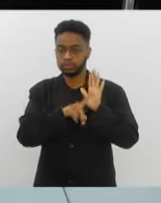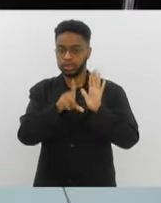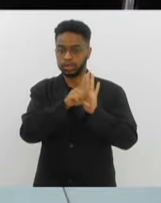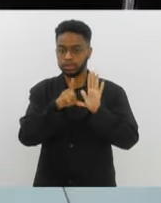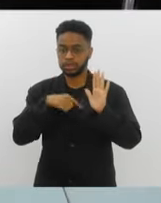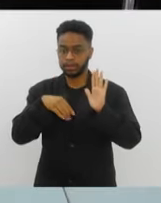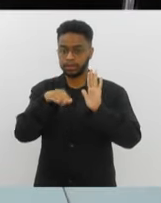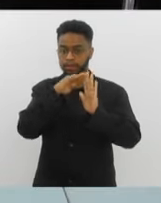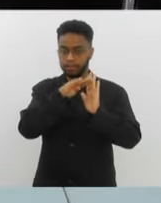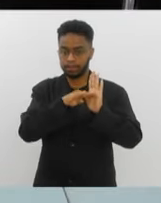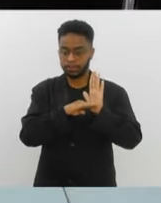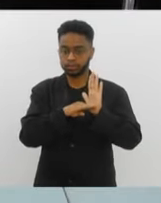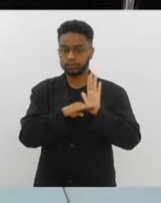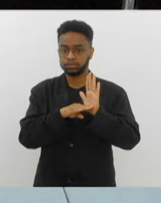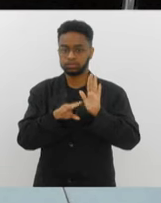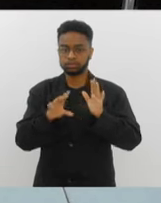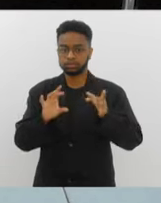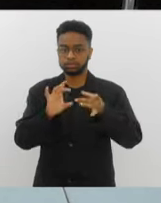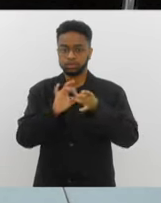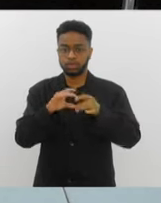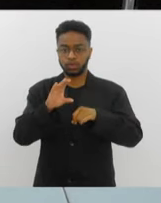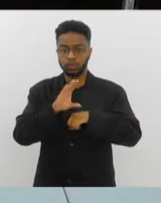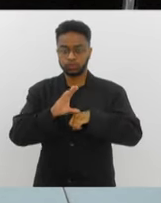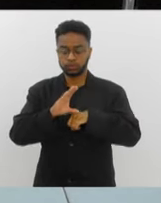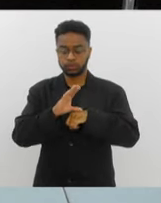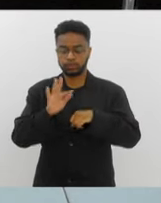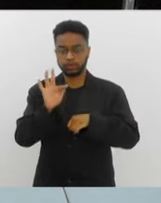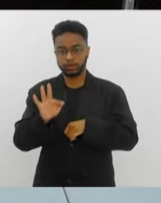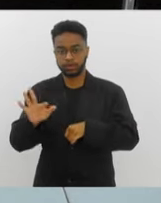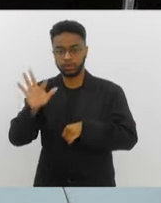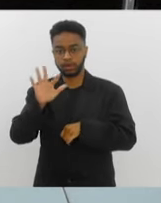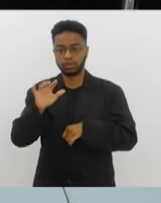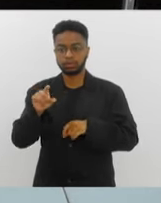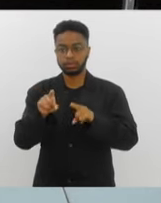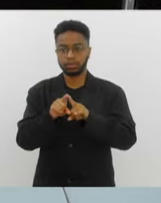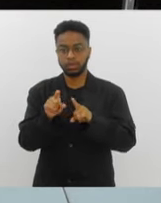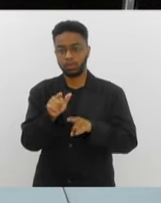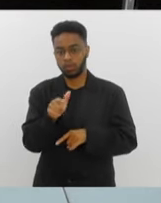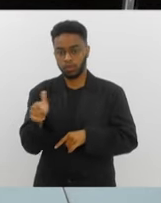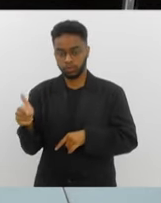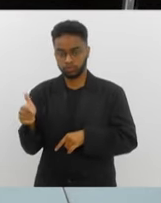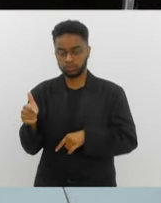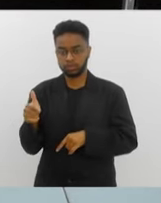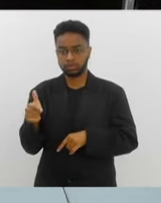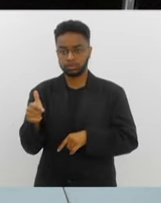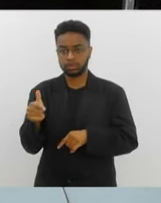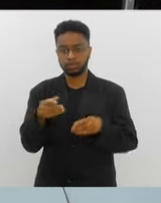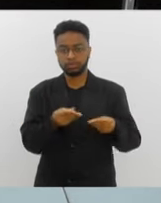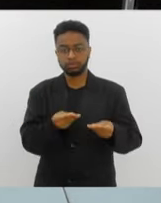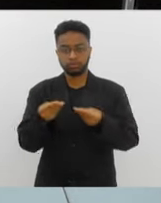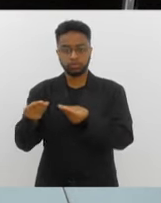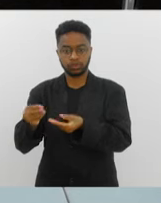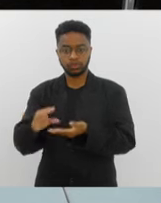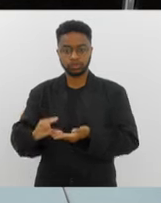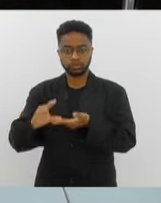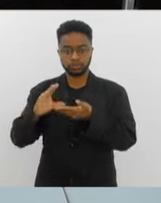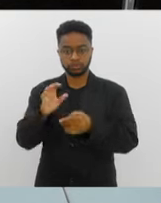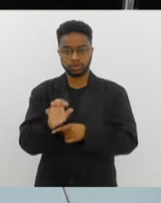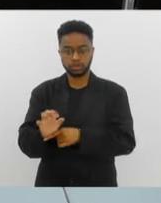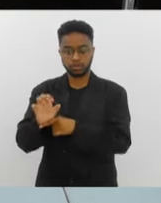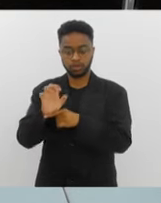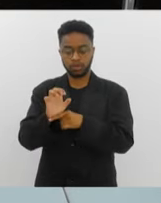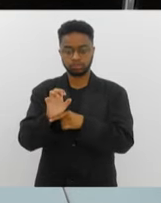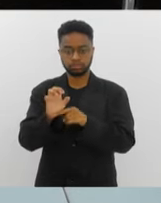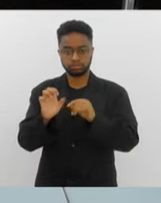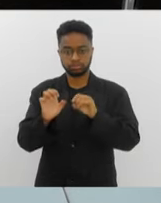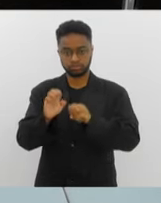tanto da Constituição Federal quanto esse, o senhor baixar em diligência ao Conselho Estadual de Educação. Essa é a